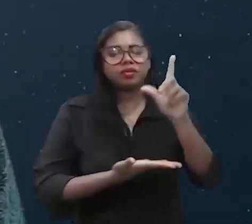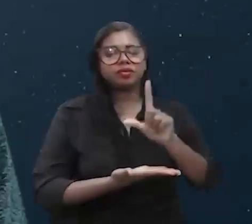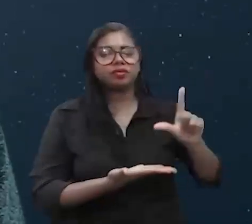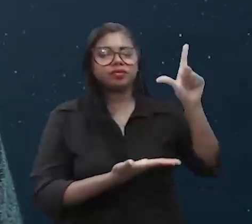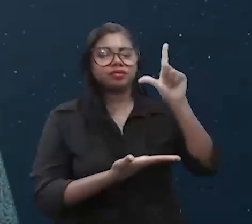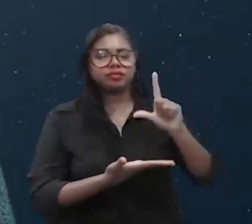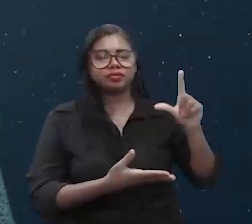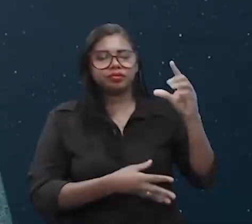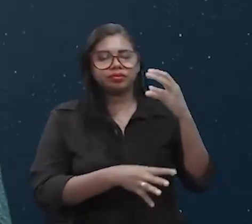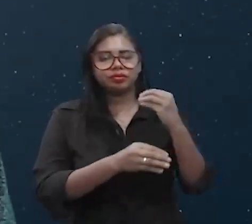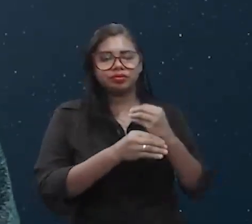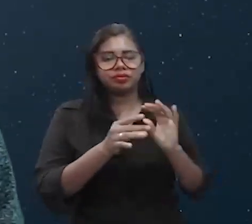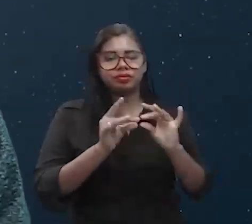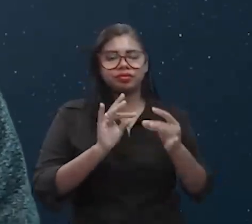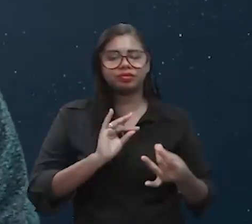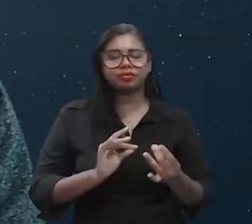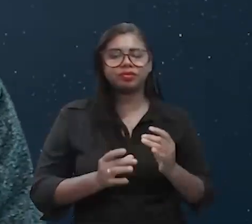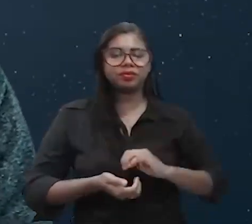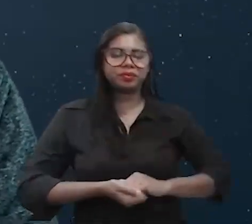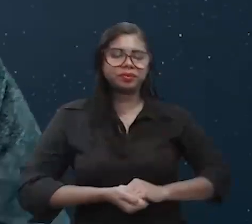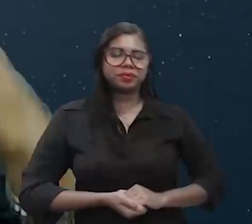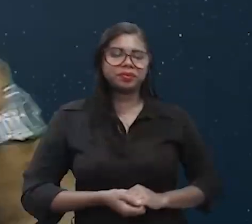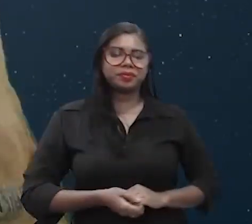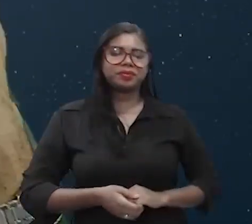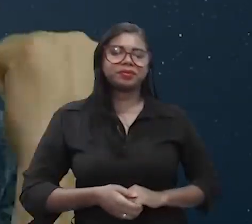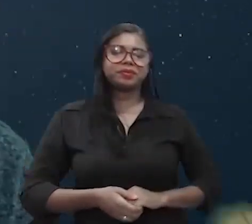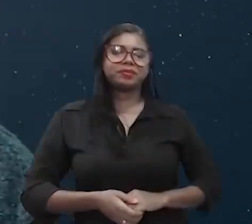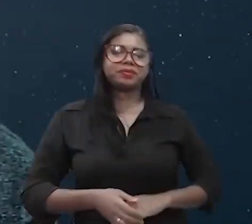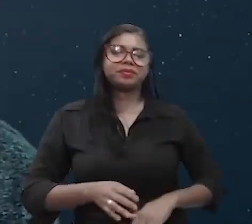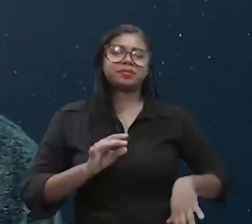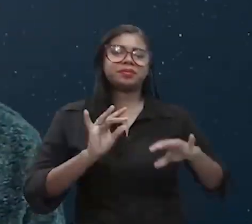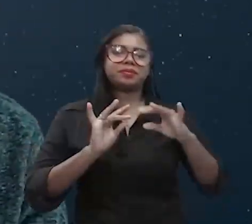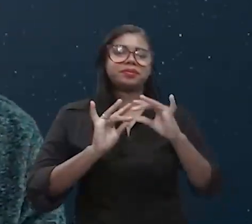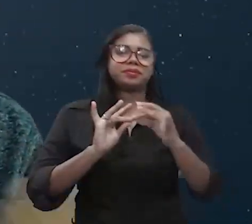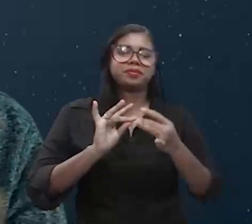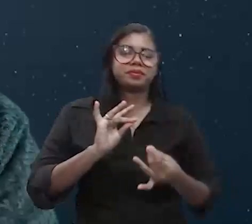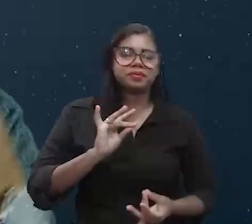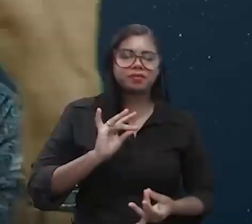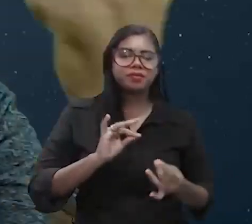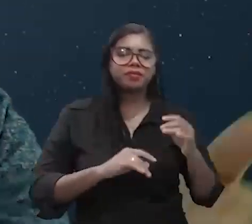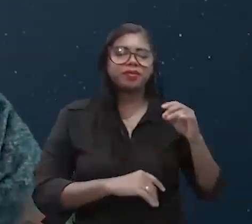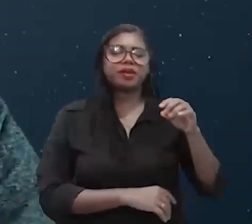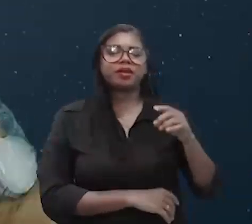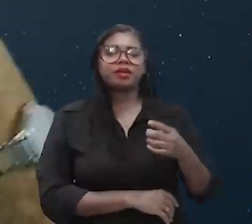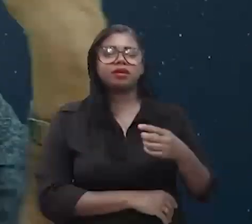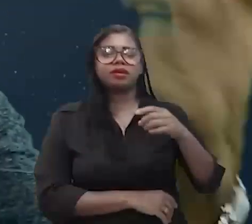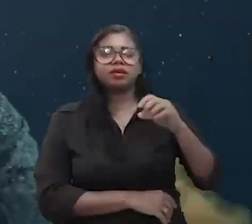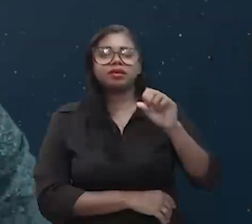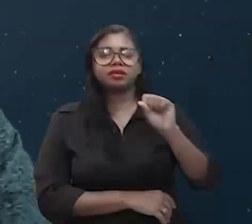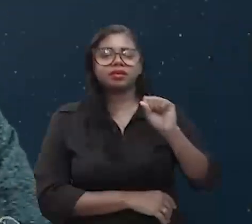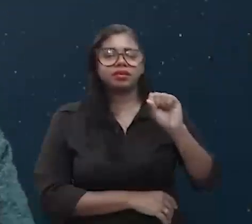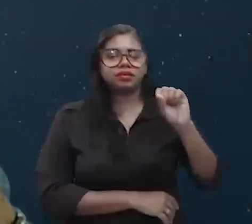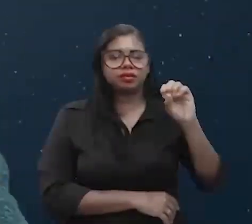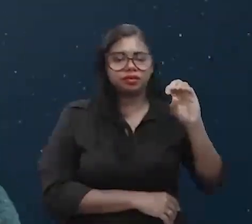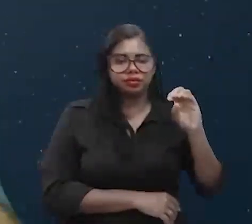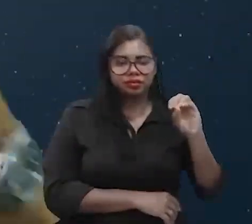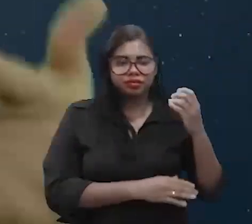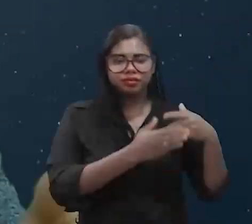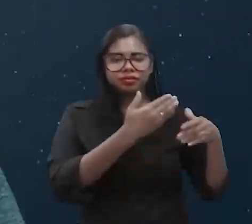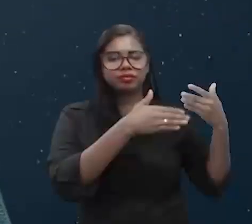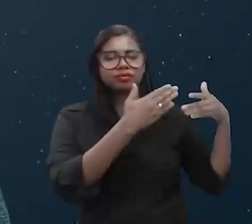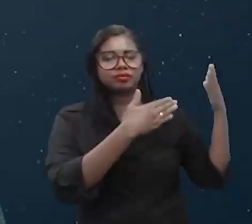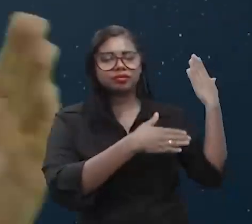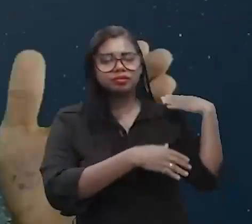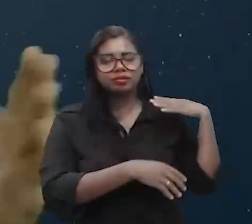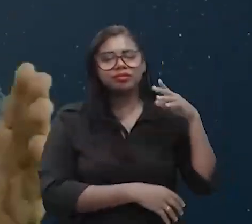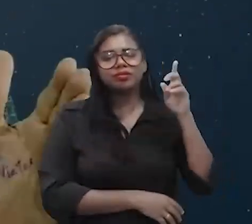Ele foi um naturalista tardio. O naturalismo mesmo é de 1880, vocês sabem disso, o Cortiço, o Mulato, a Luísa